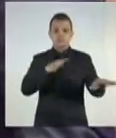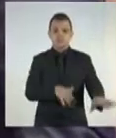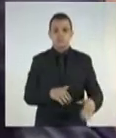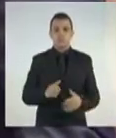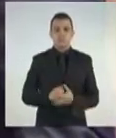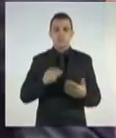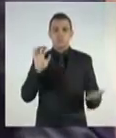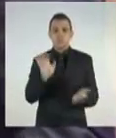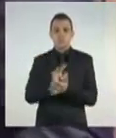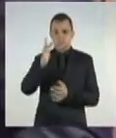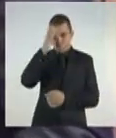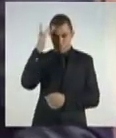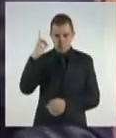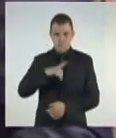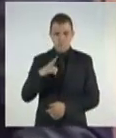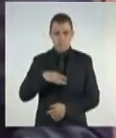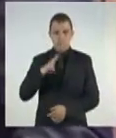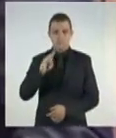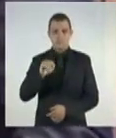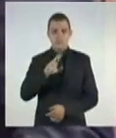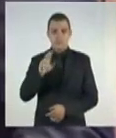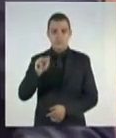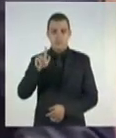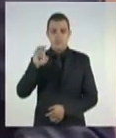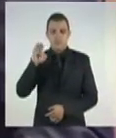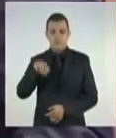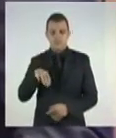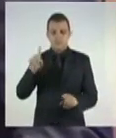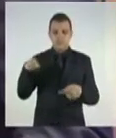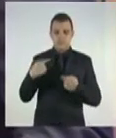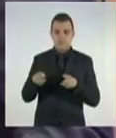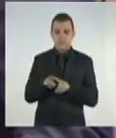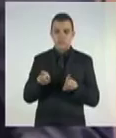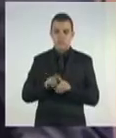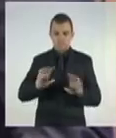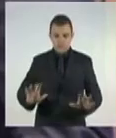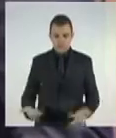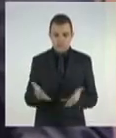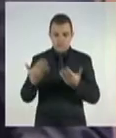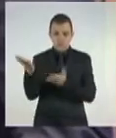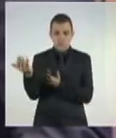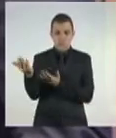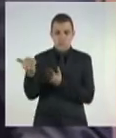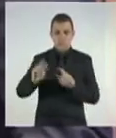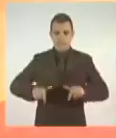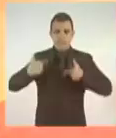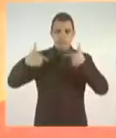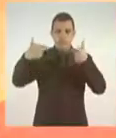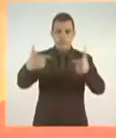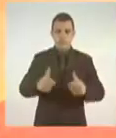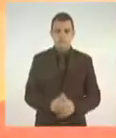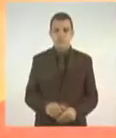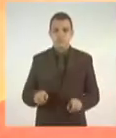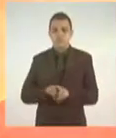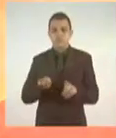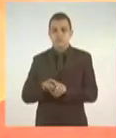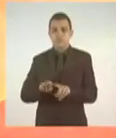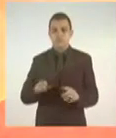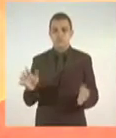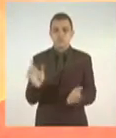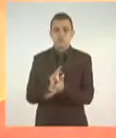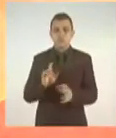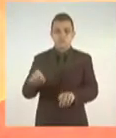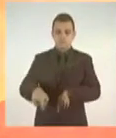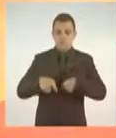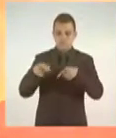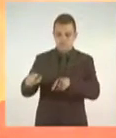Barragem, Levante Popular da Juventude, a Federação dos Trabalhadores na Agricultura e o Movimento Nacional